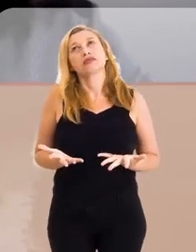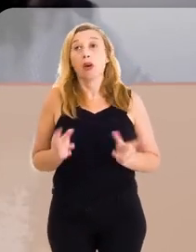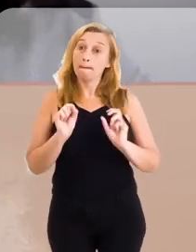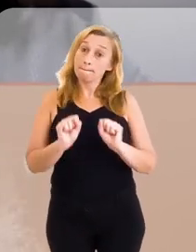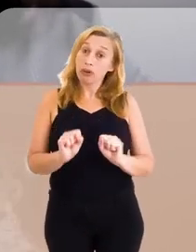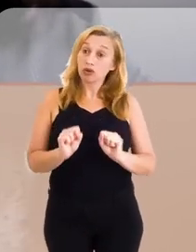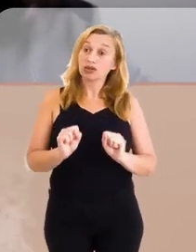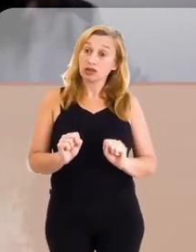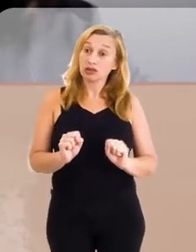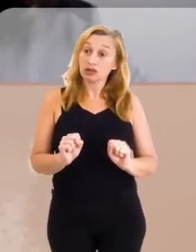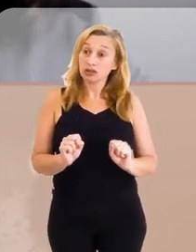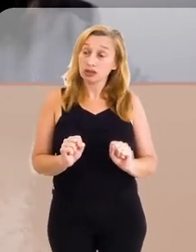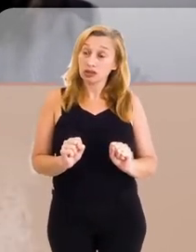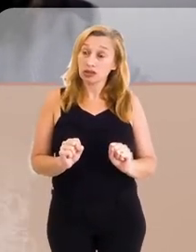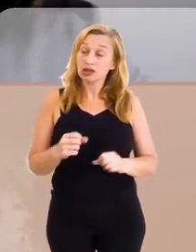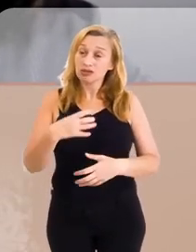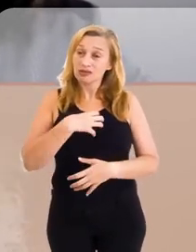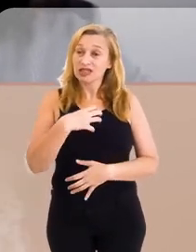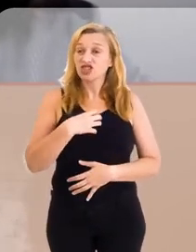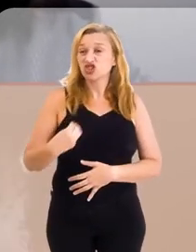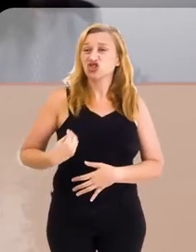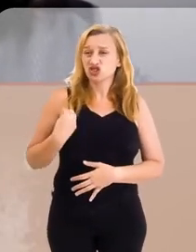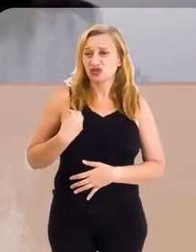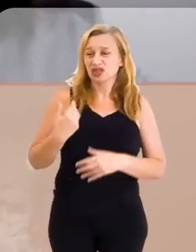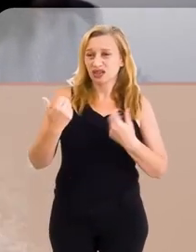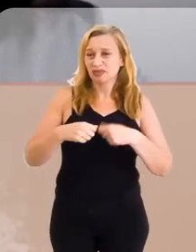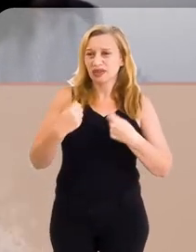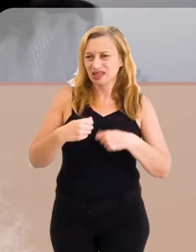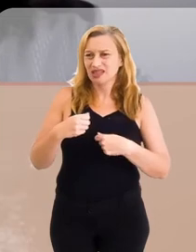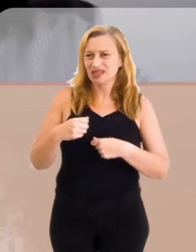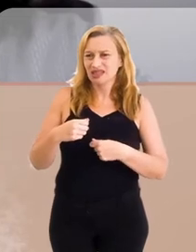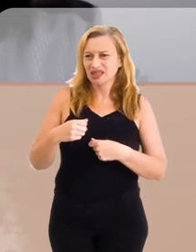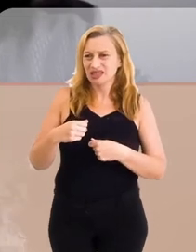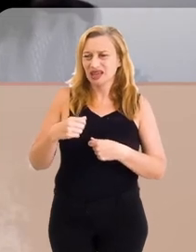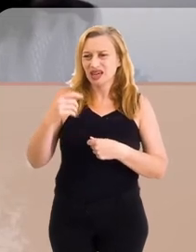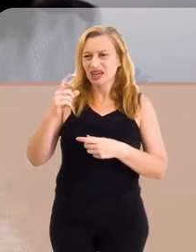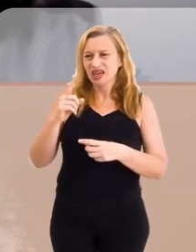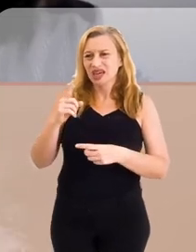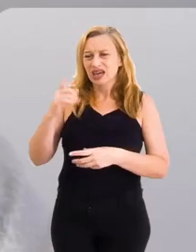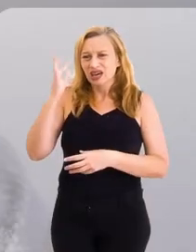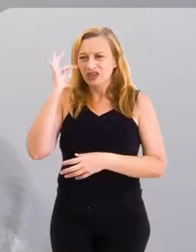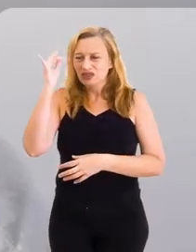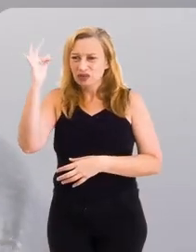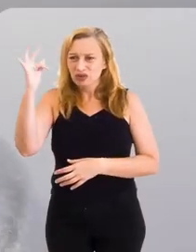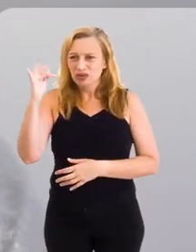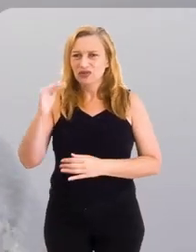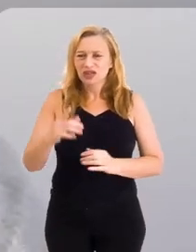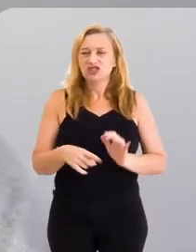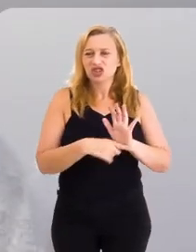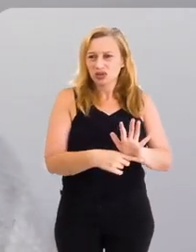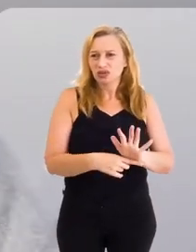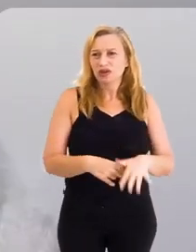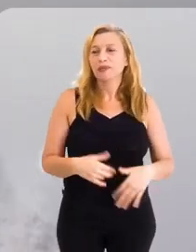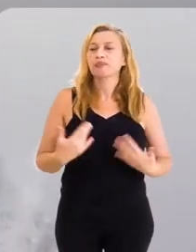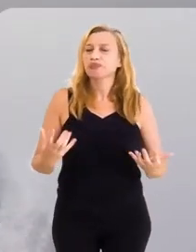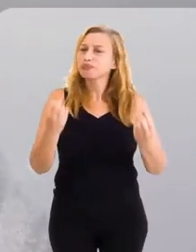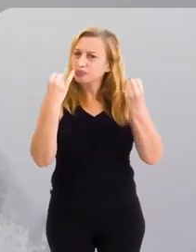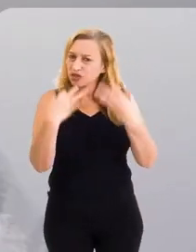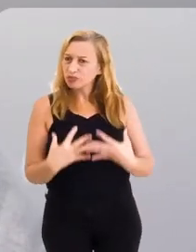frustração, olha, pode ser uma gravidez de sentido de vida, uma gravidez de propósito. A partir daí dá para